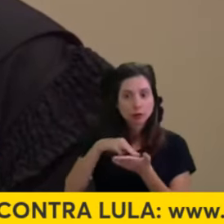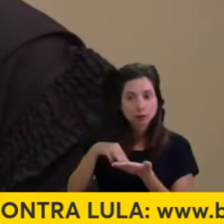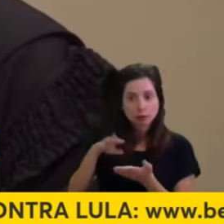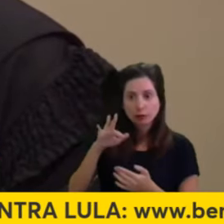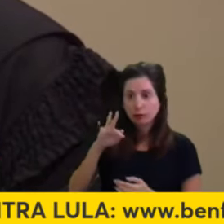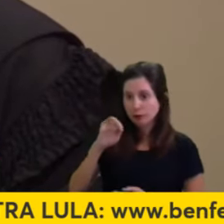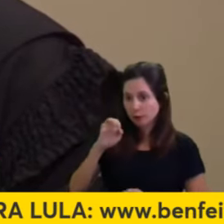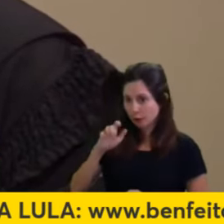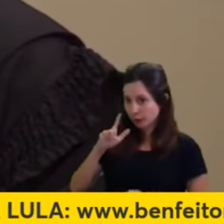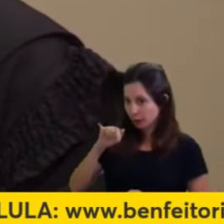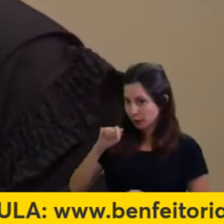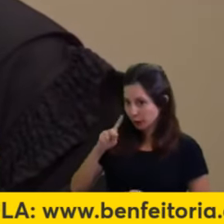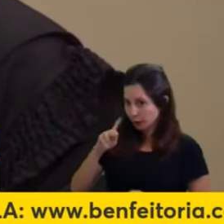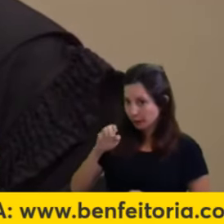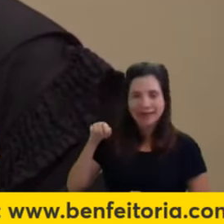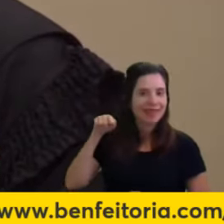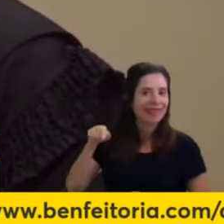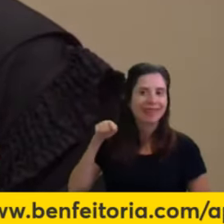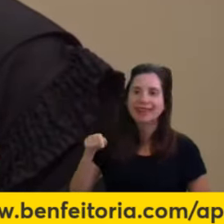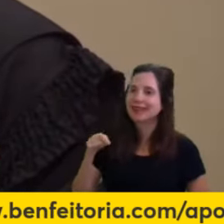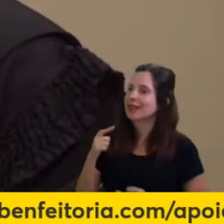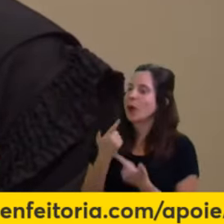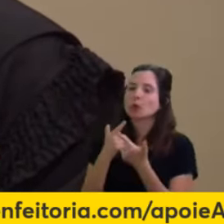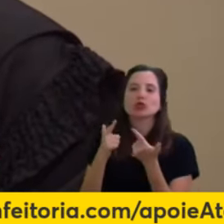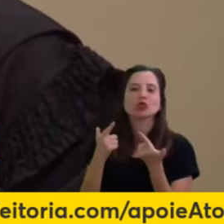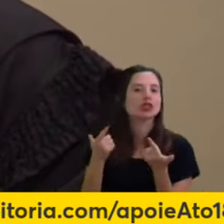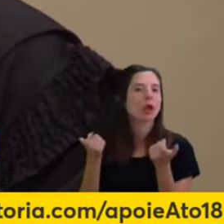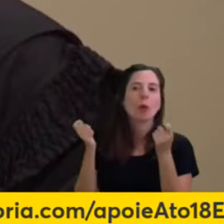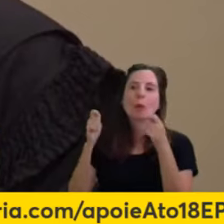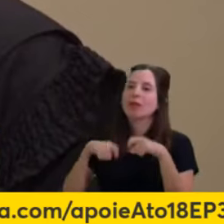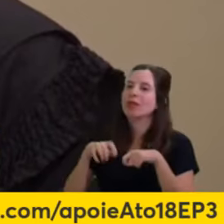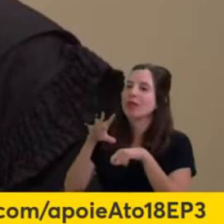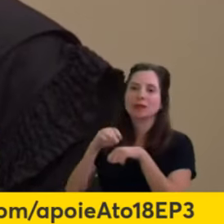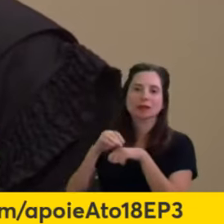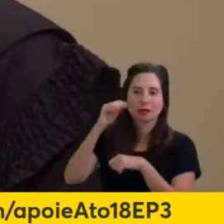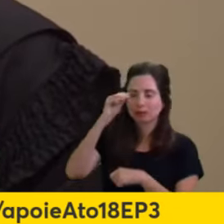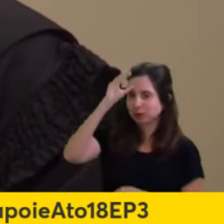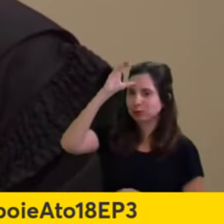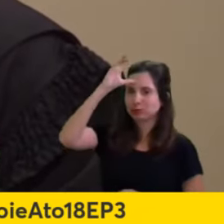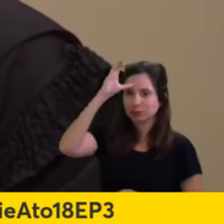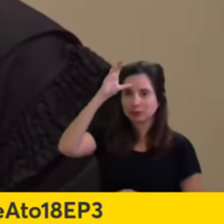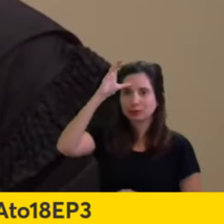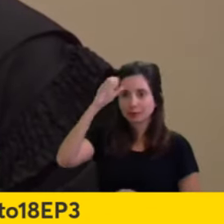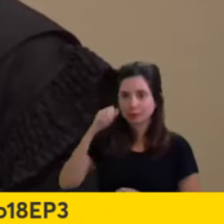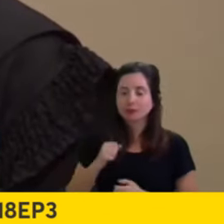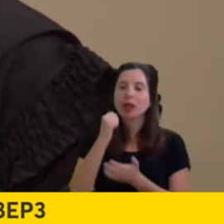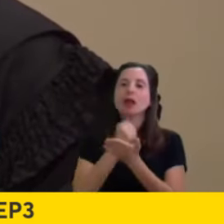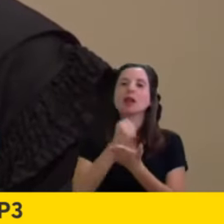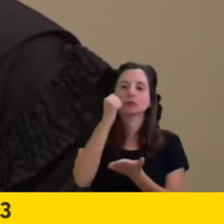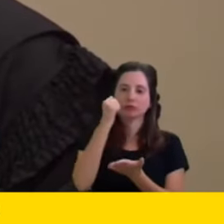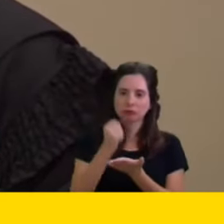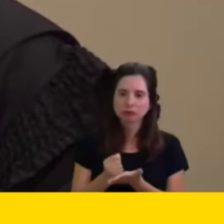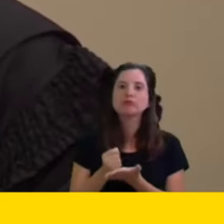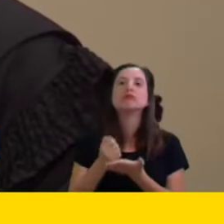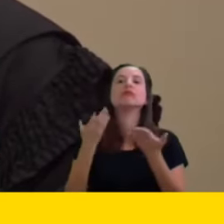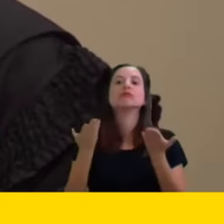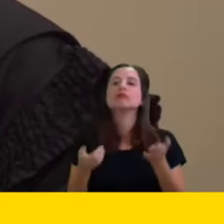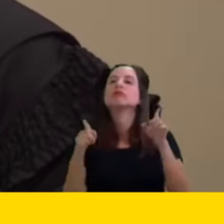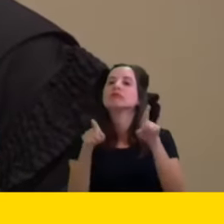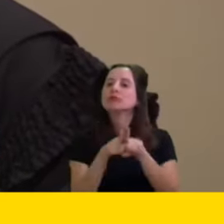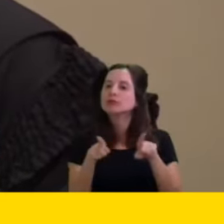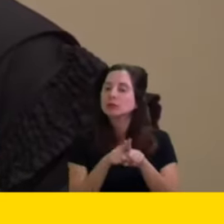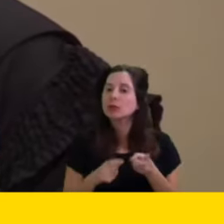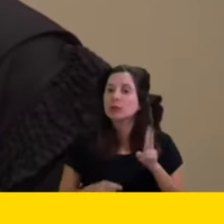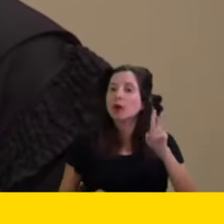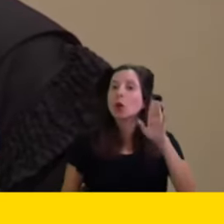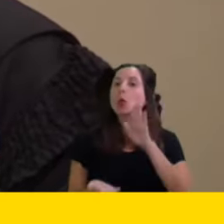tinha especialidade em Direito Eleitoral tendo alterado propaganda do escritório no dia seguinte a contratação referida também é certo que o valor cobrado